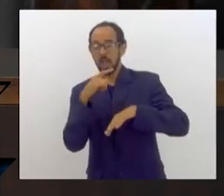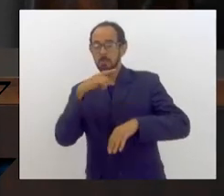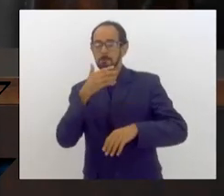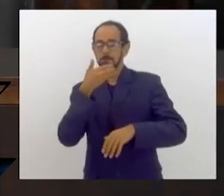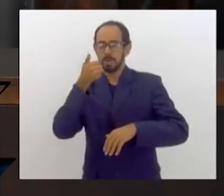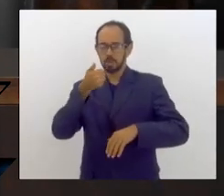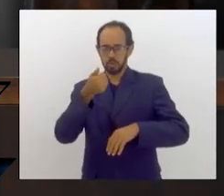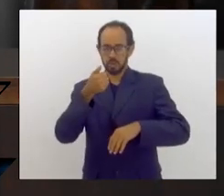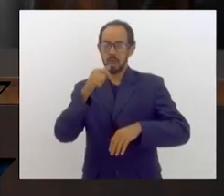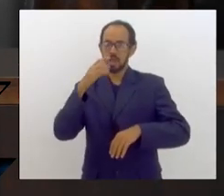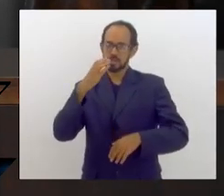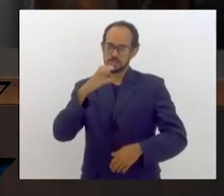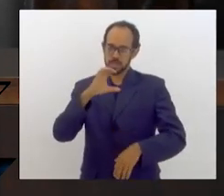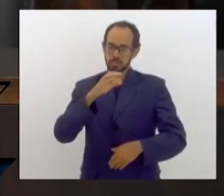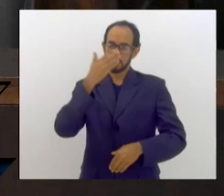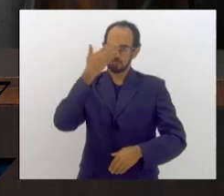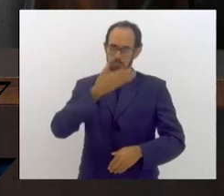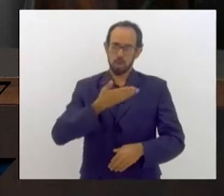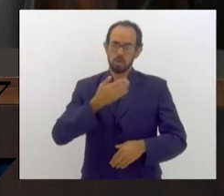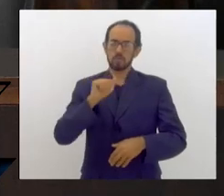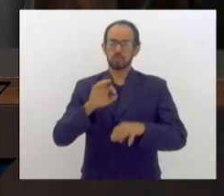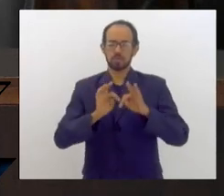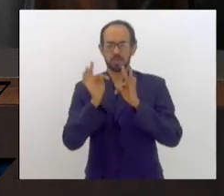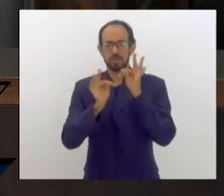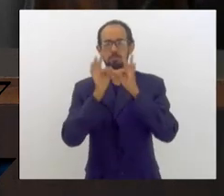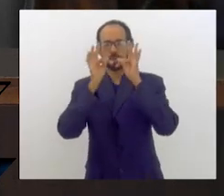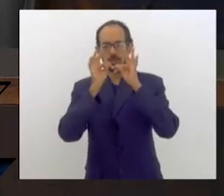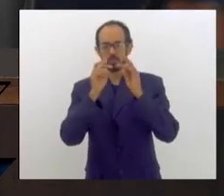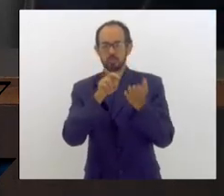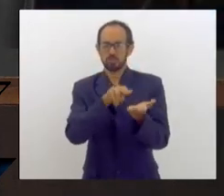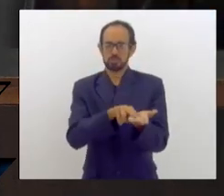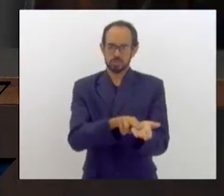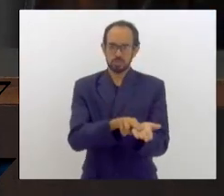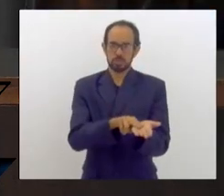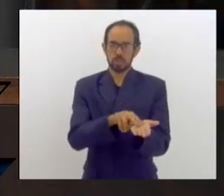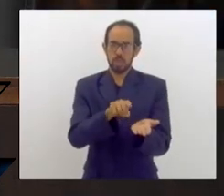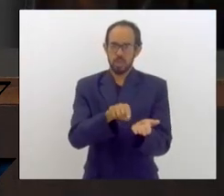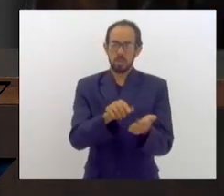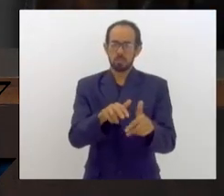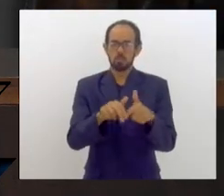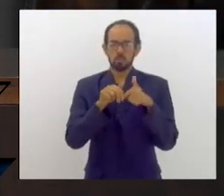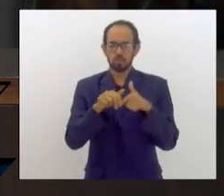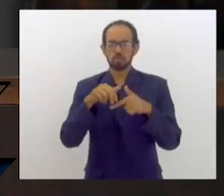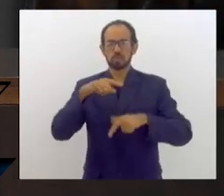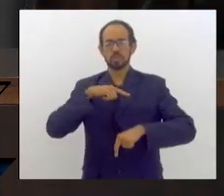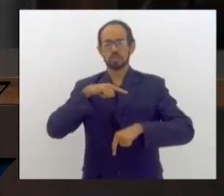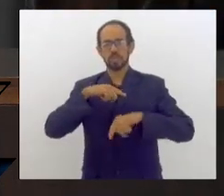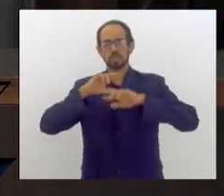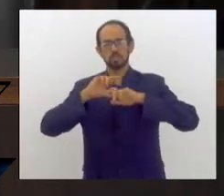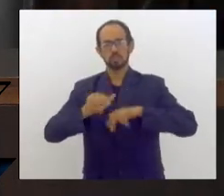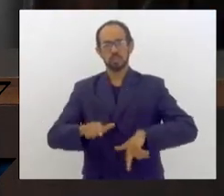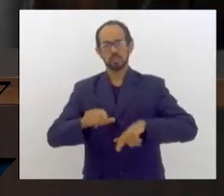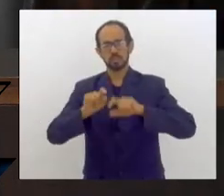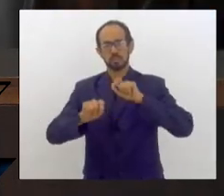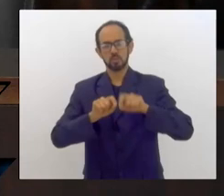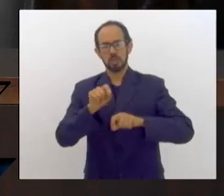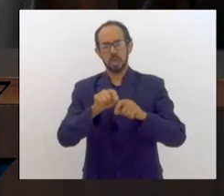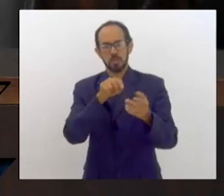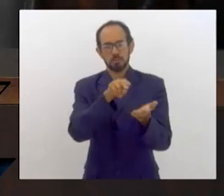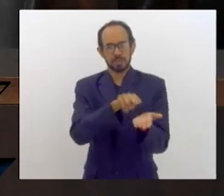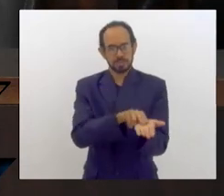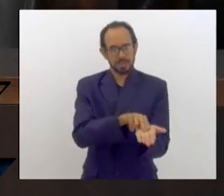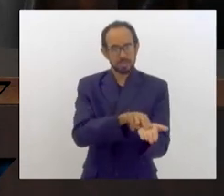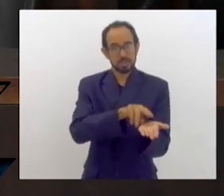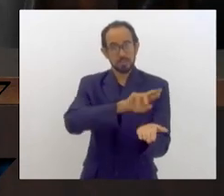cientificamente já comprovado, o tratamento desse paciente. É por isso que há diferença entre pacientes e